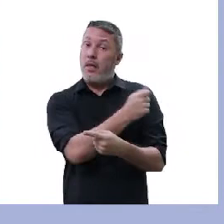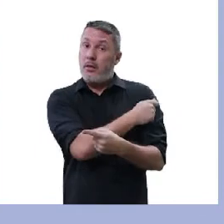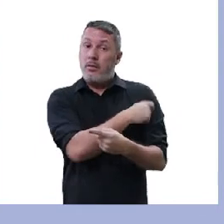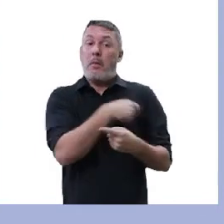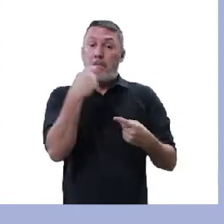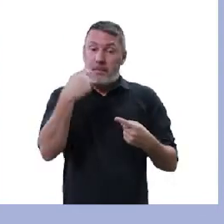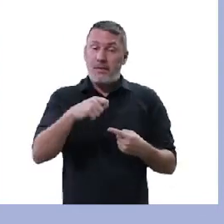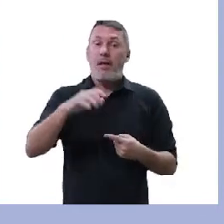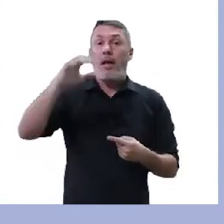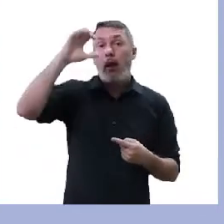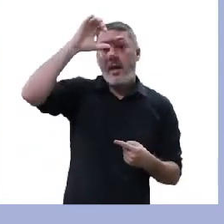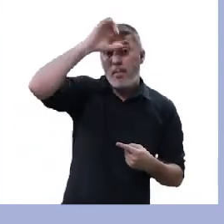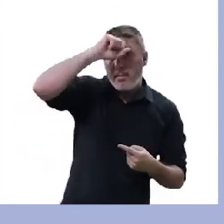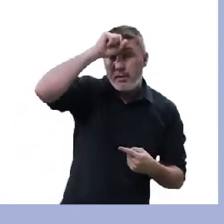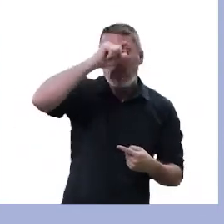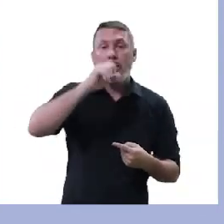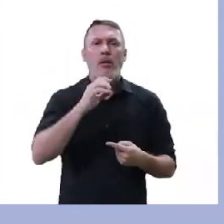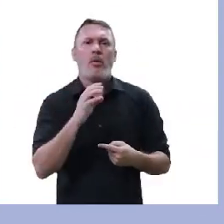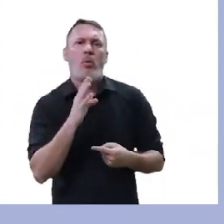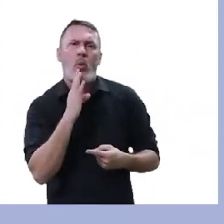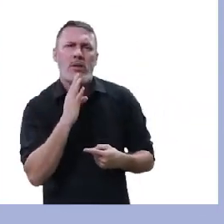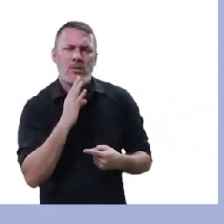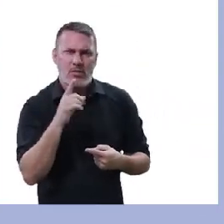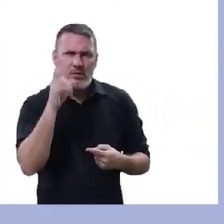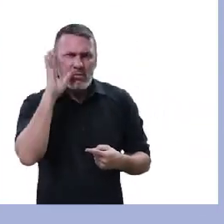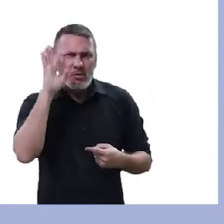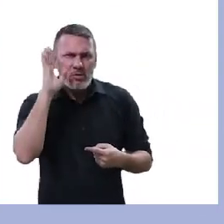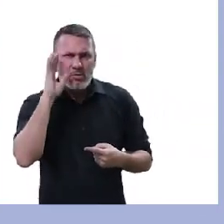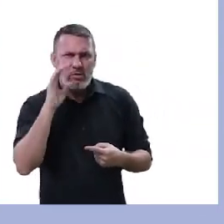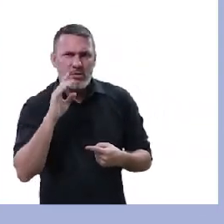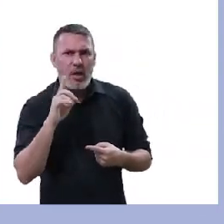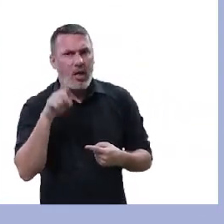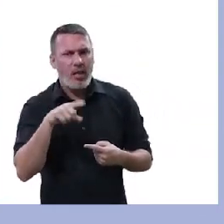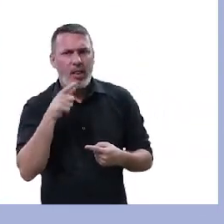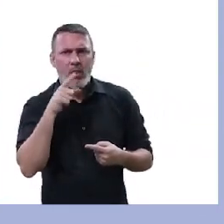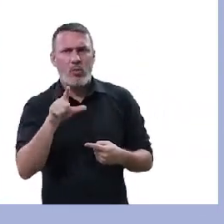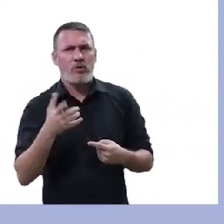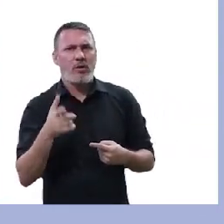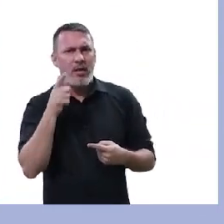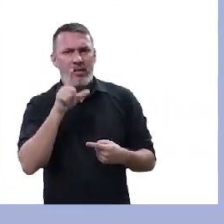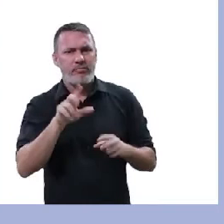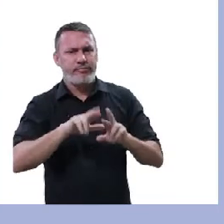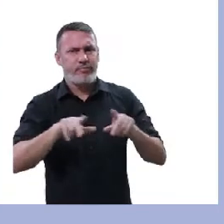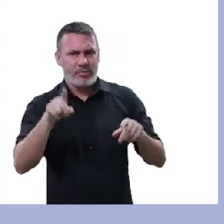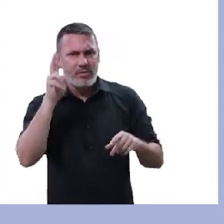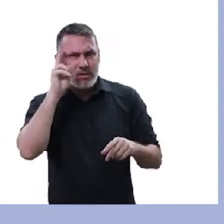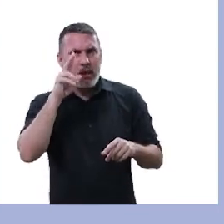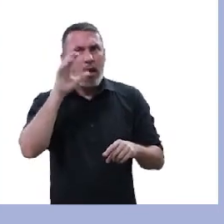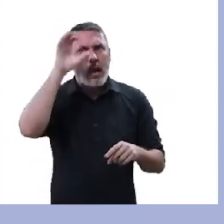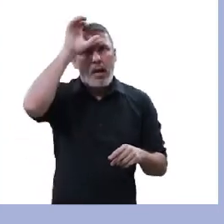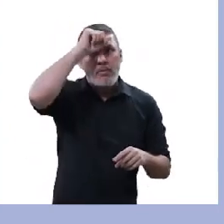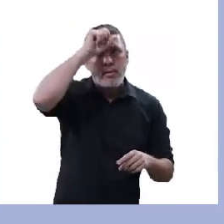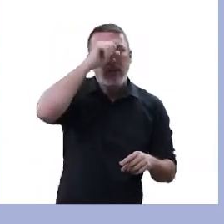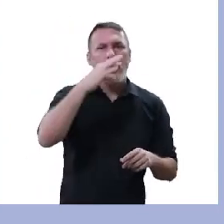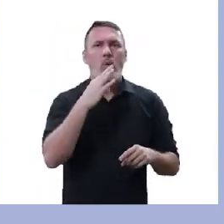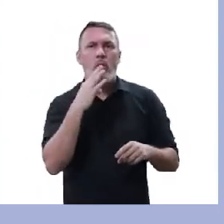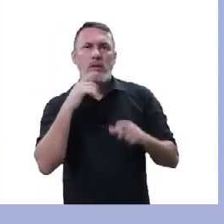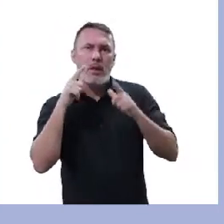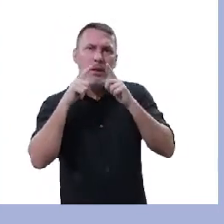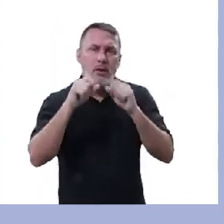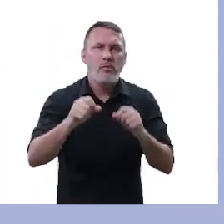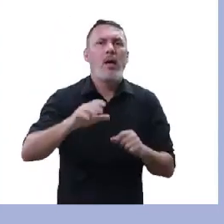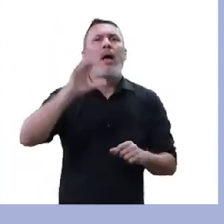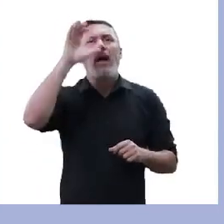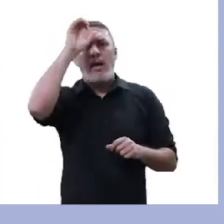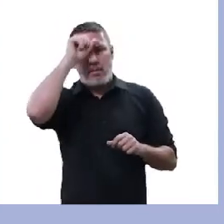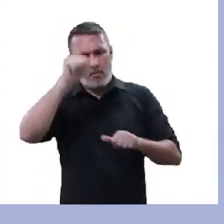precisa aprender a conhecer. Já pensaram aí na variação linguística? Aprender a conhecer, aprender as variantes,